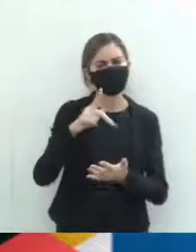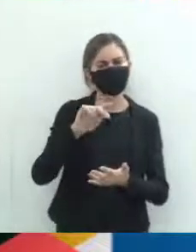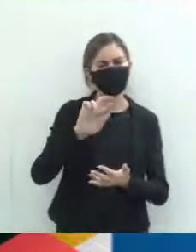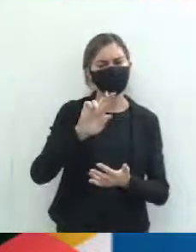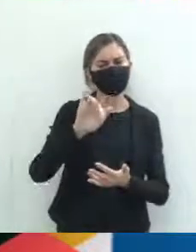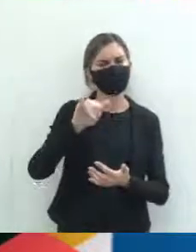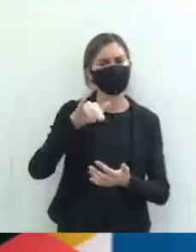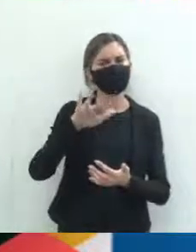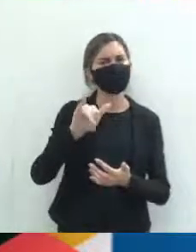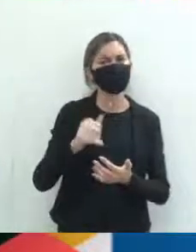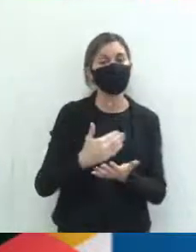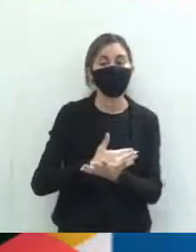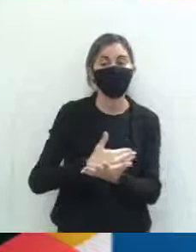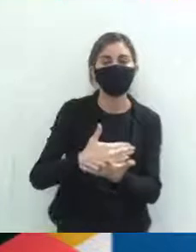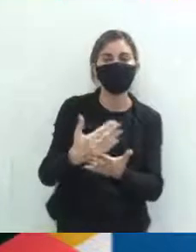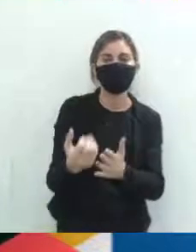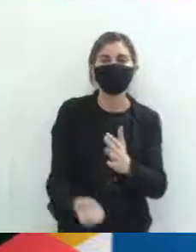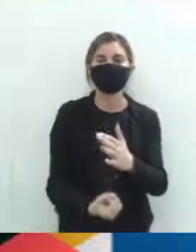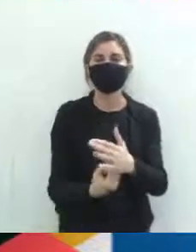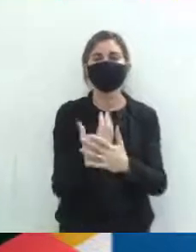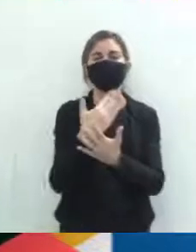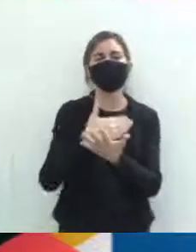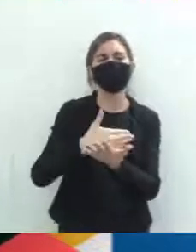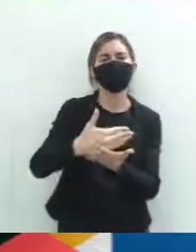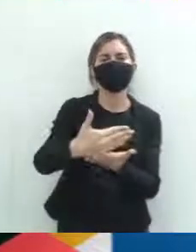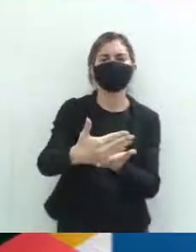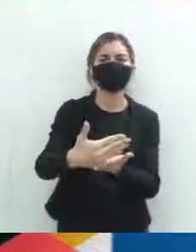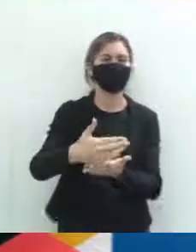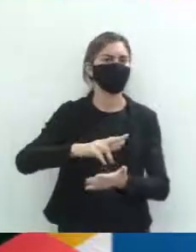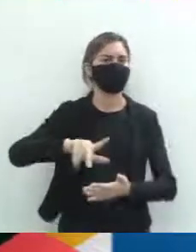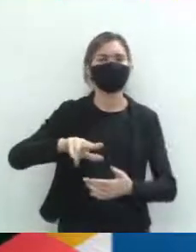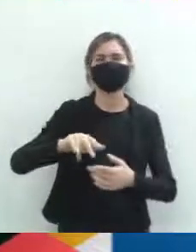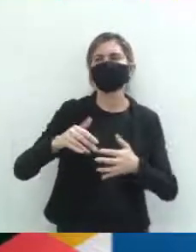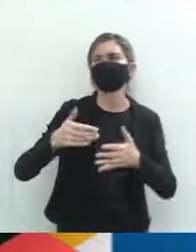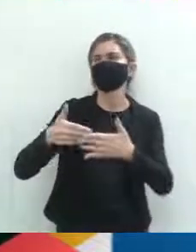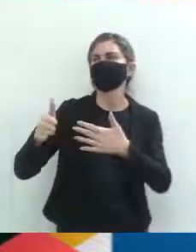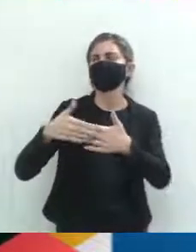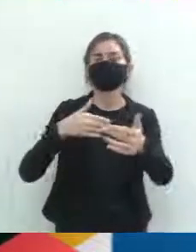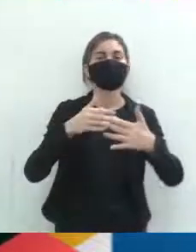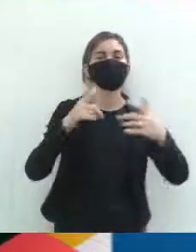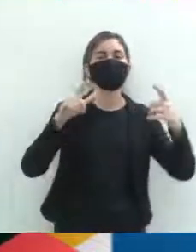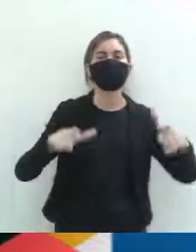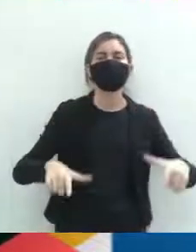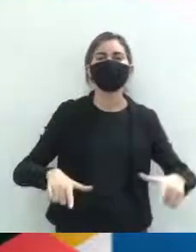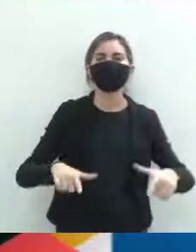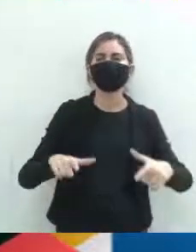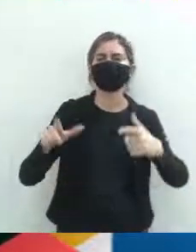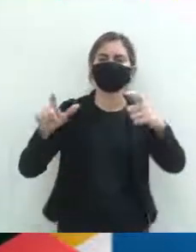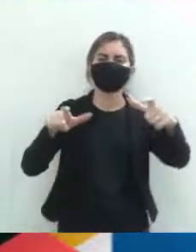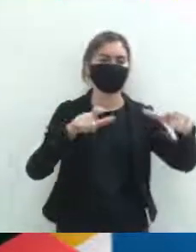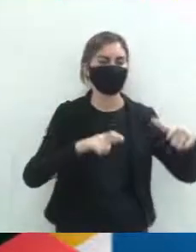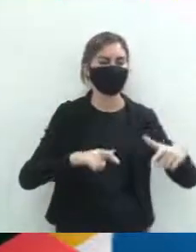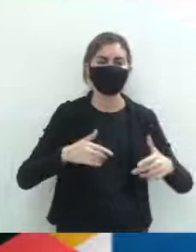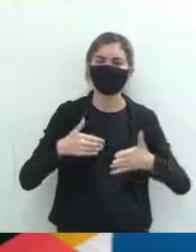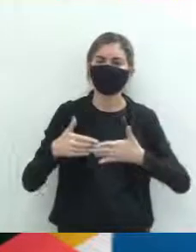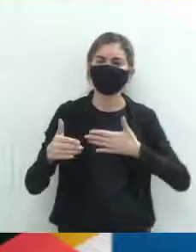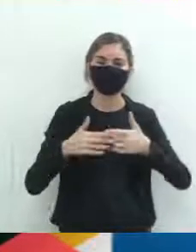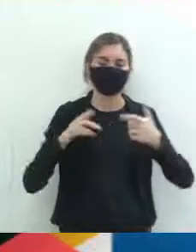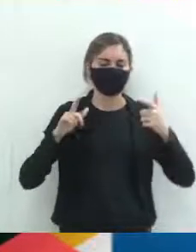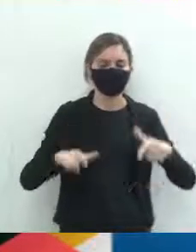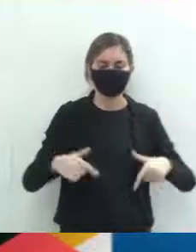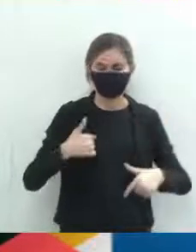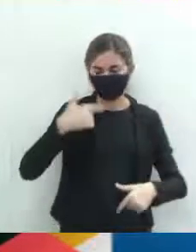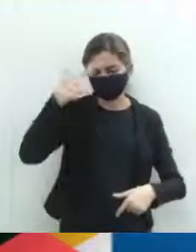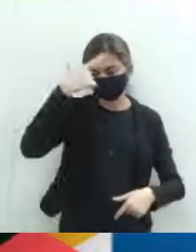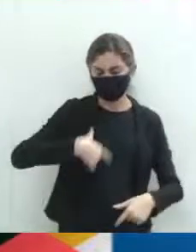Princípio? O que isso significa? Significa que não importa aonde você esteja, não importa quem você é,